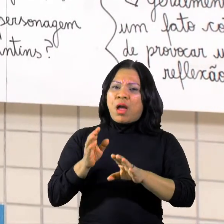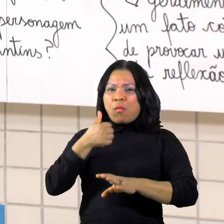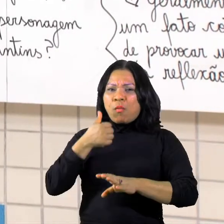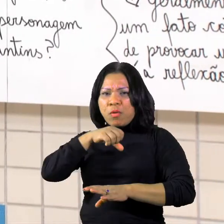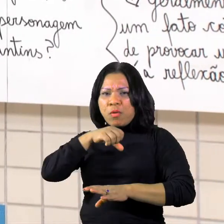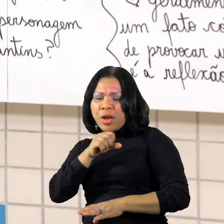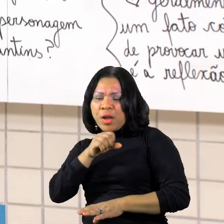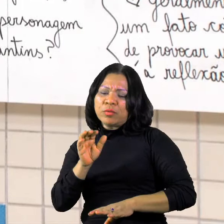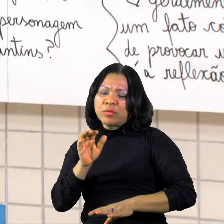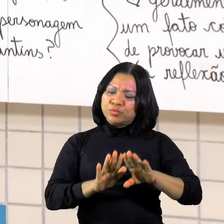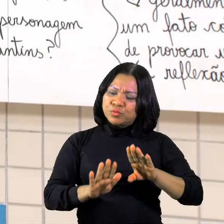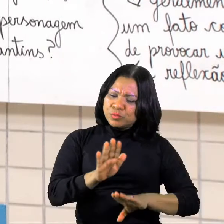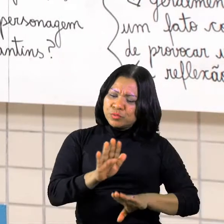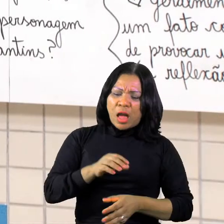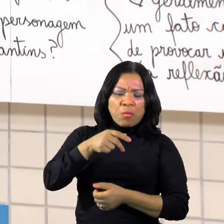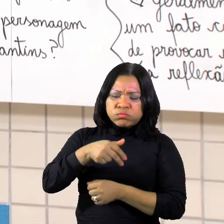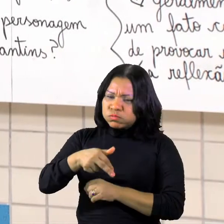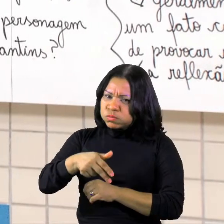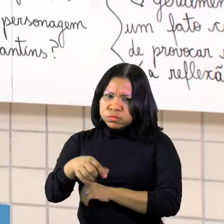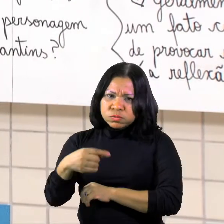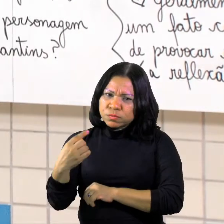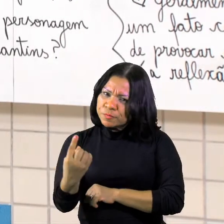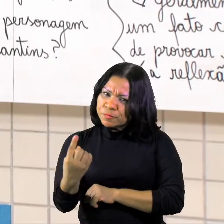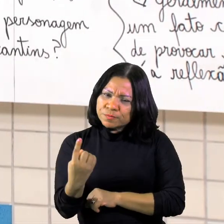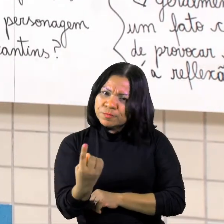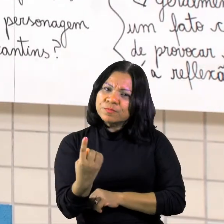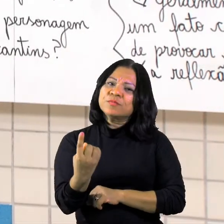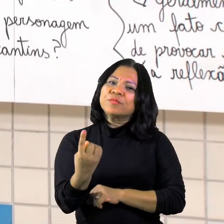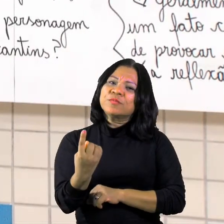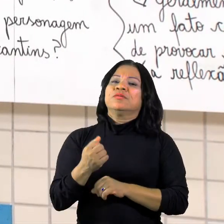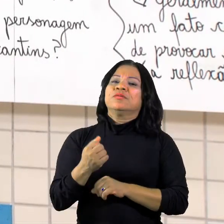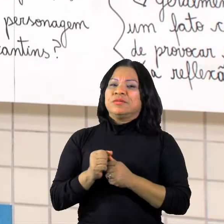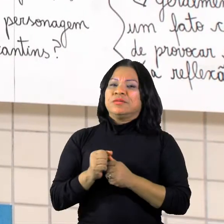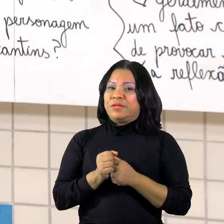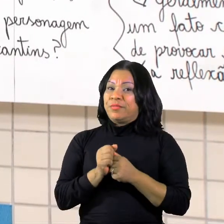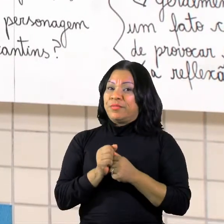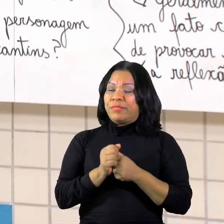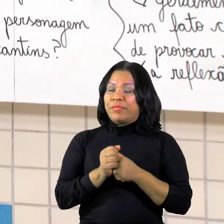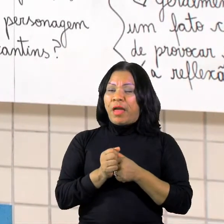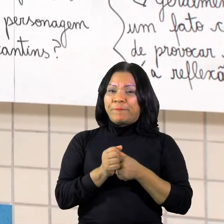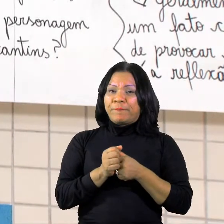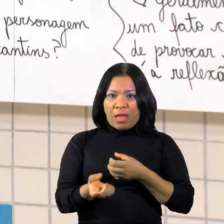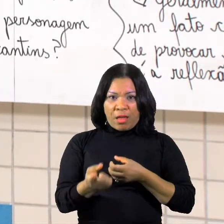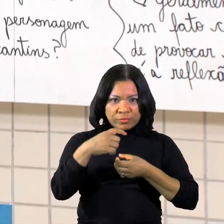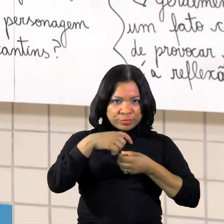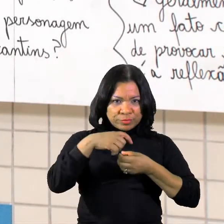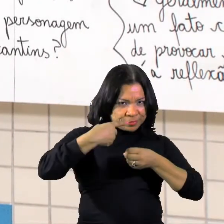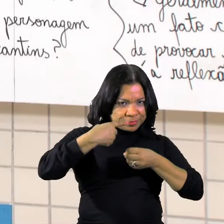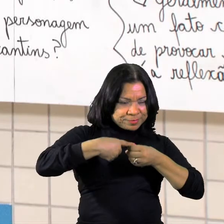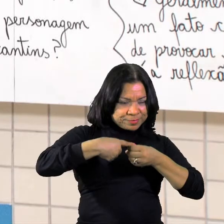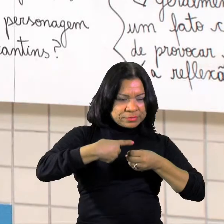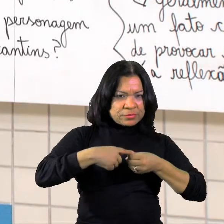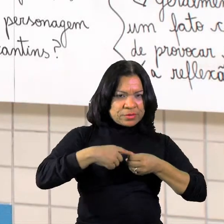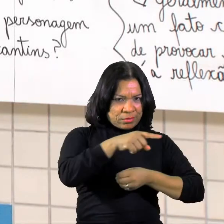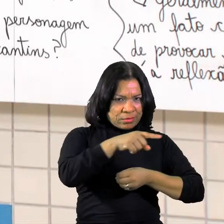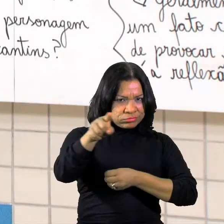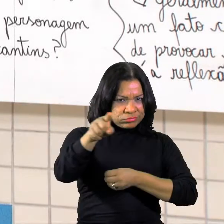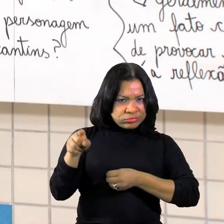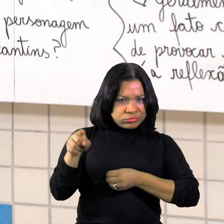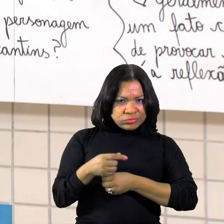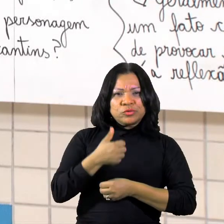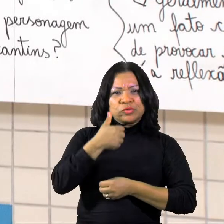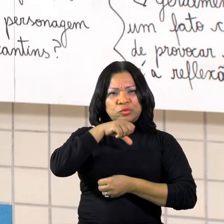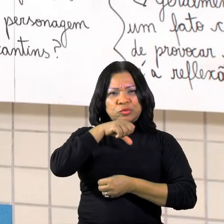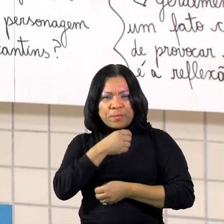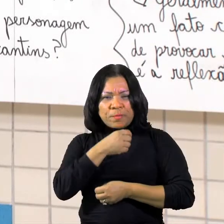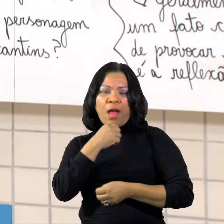deixar eles andarem sozinhos? Quando nós retomamos aqui para a cidade, né? Vocês sabem que os pais de vocês sempre têm esse